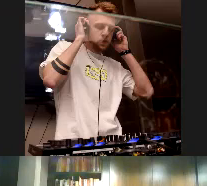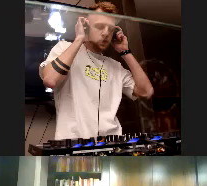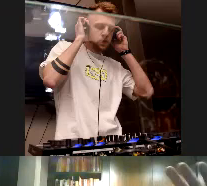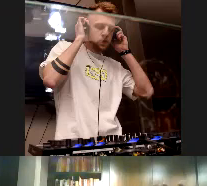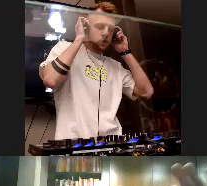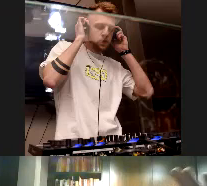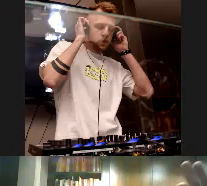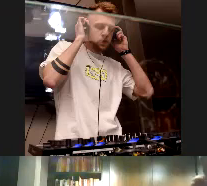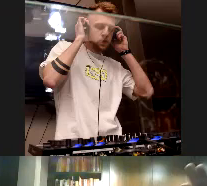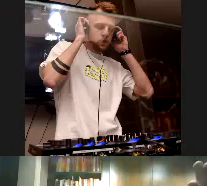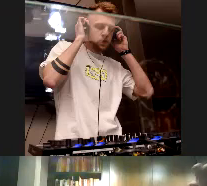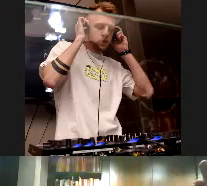Irrigação, maior uso de água no mundo.